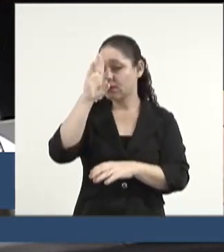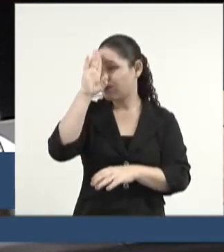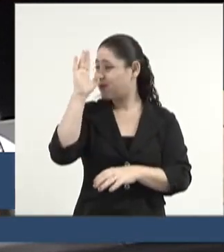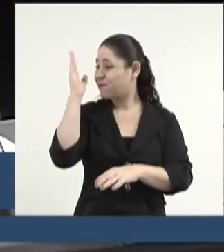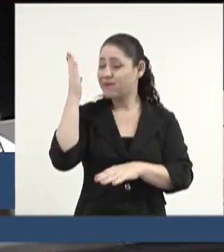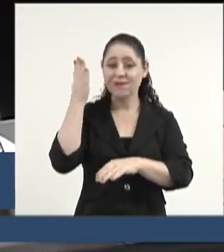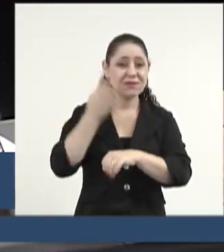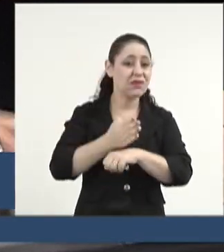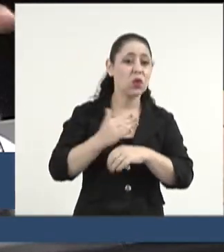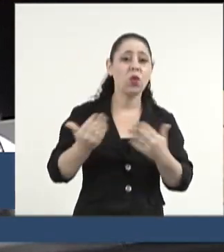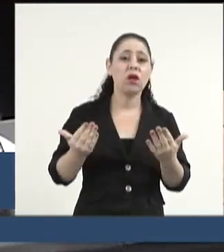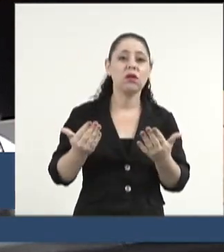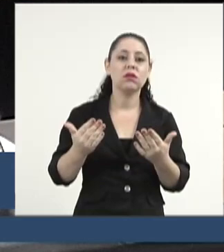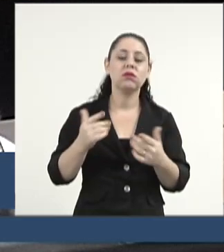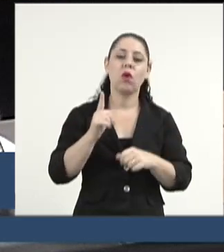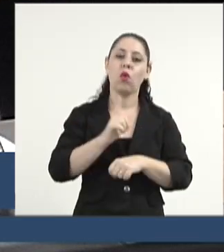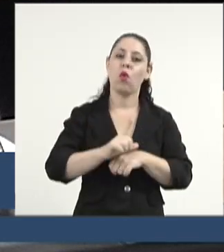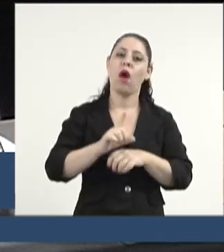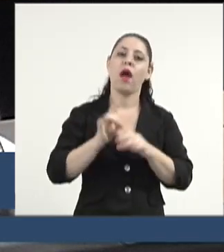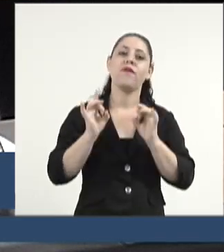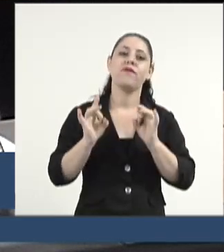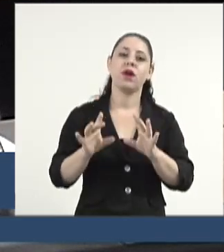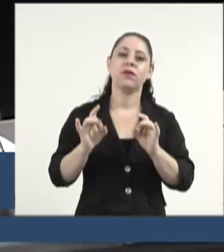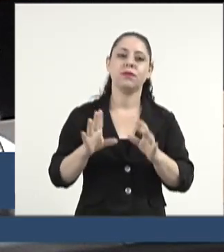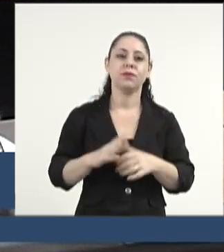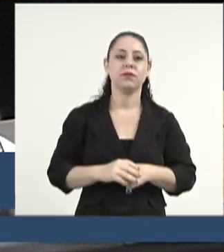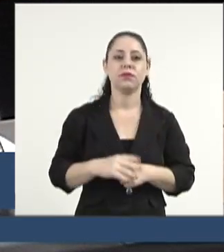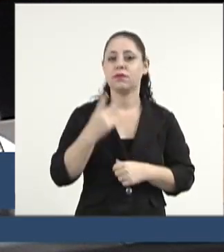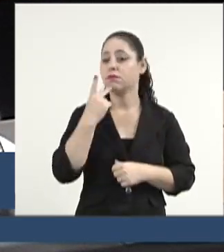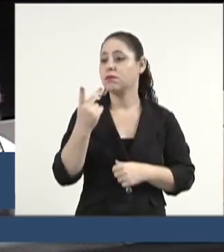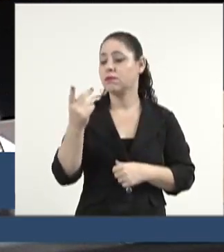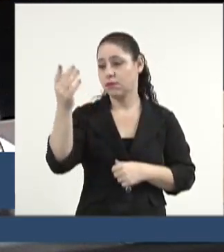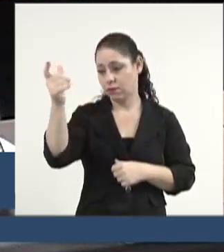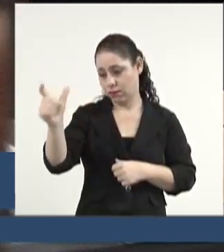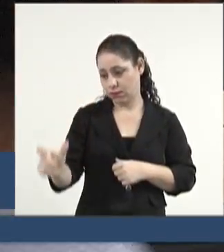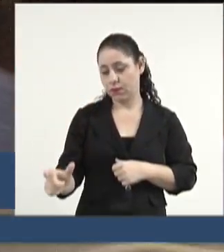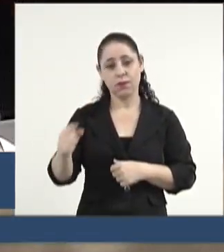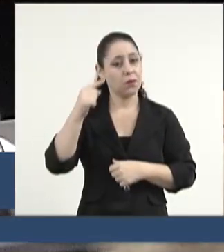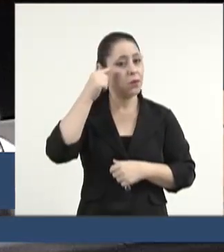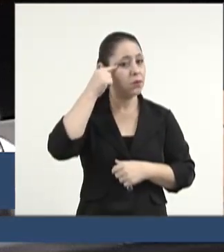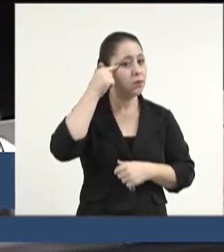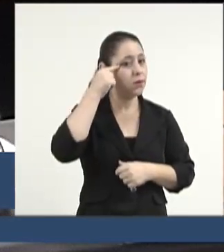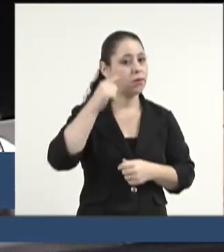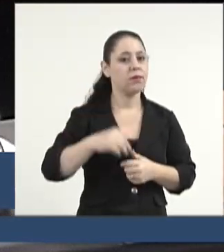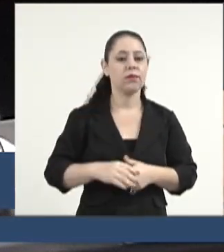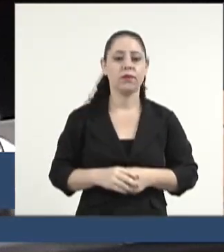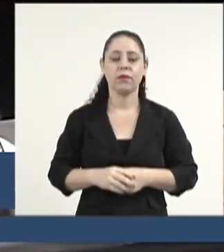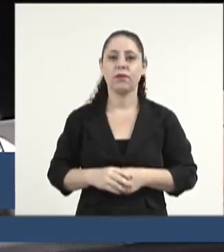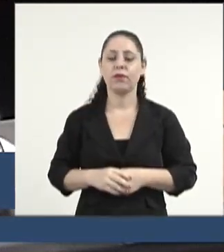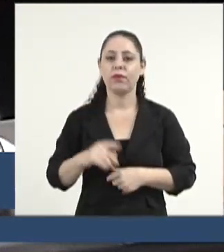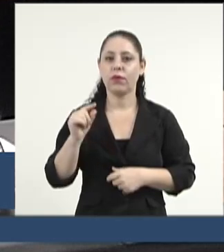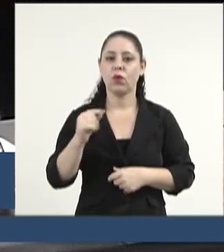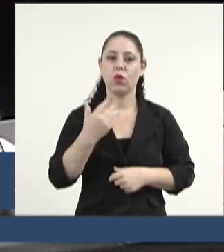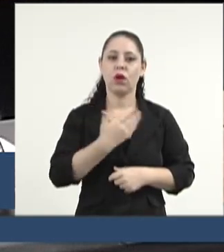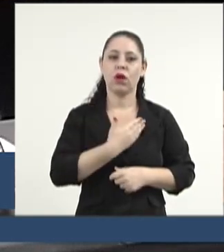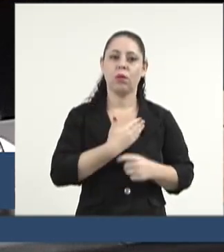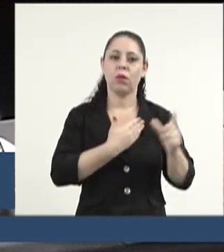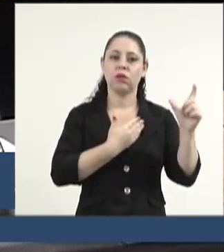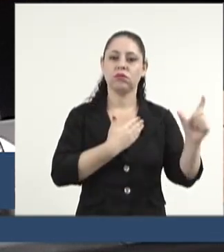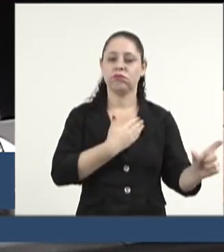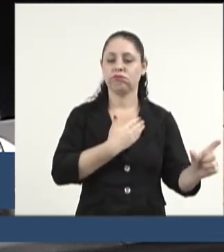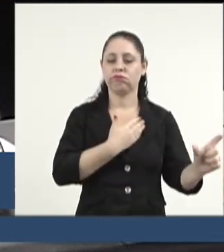comércio. Narrava aqui há pouco o deputado Rachioca, de que um amigo